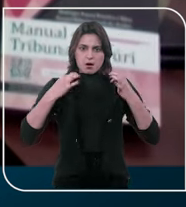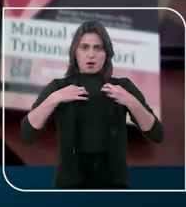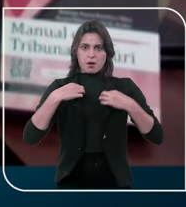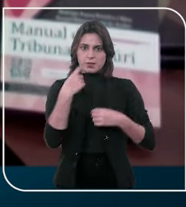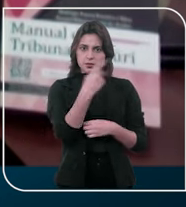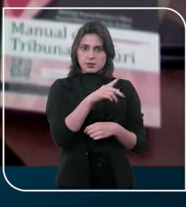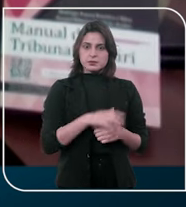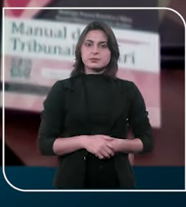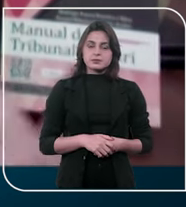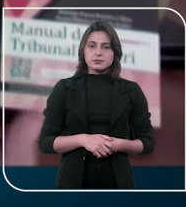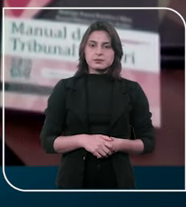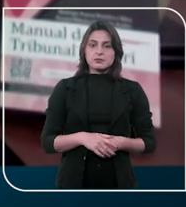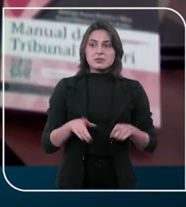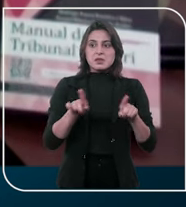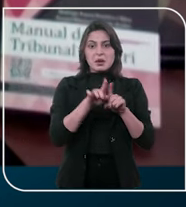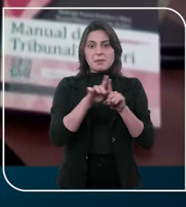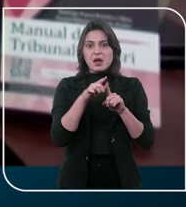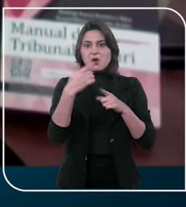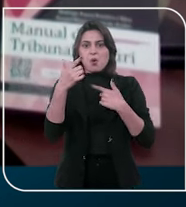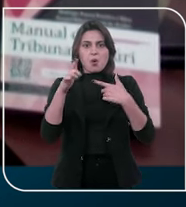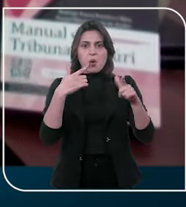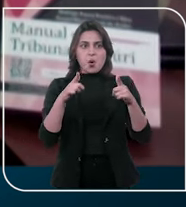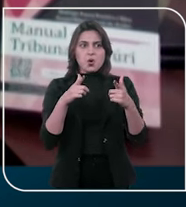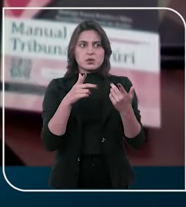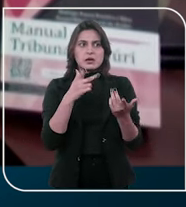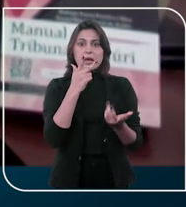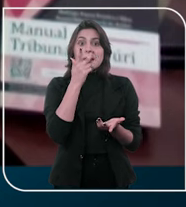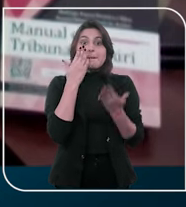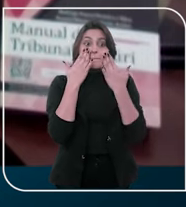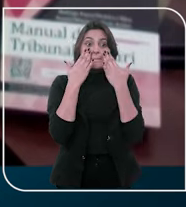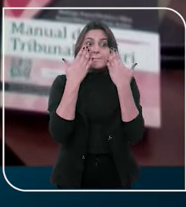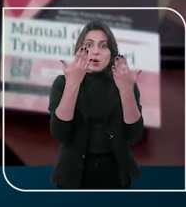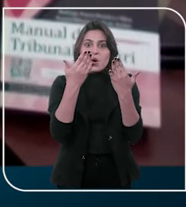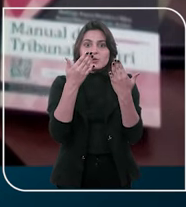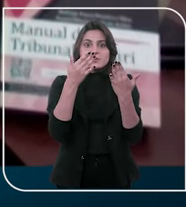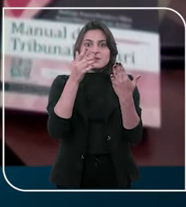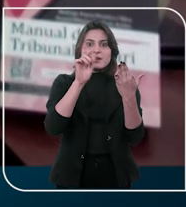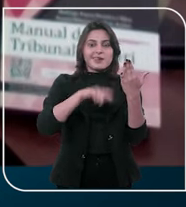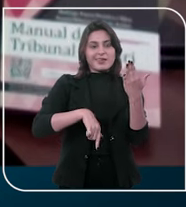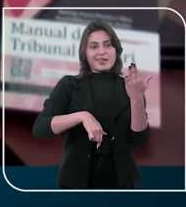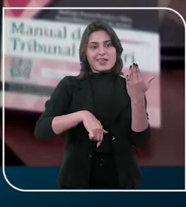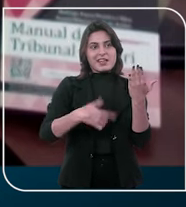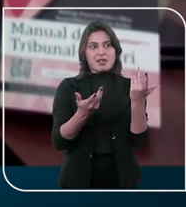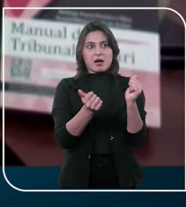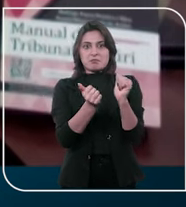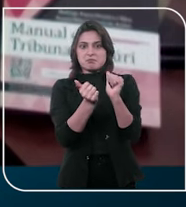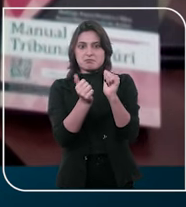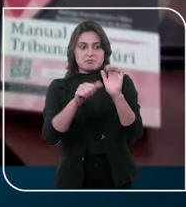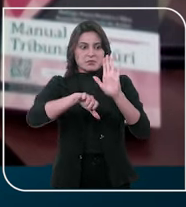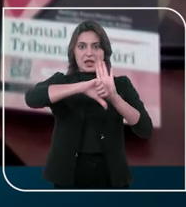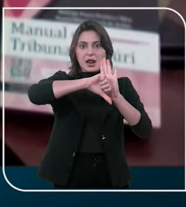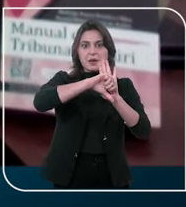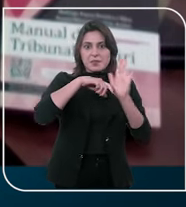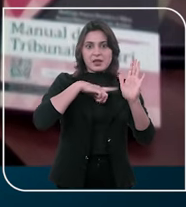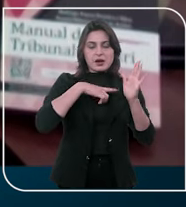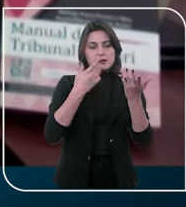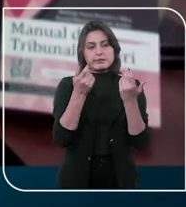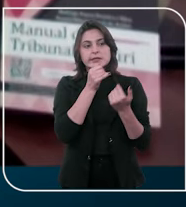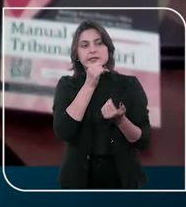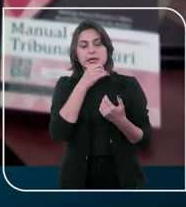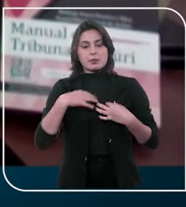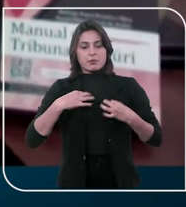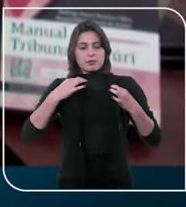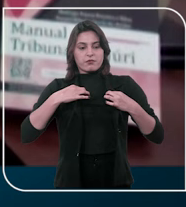denotem uma periculosidade, como é o caso do uniforme e também das algemas, inclusive as algemas